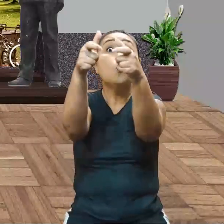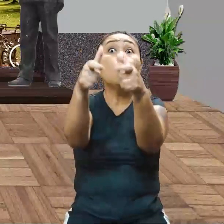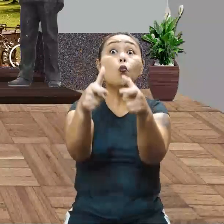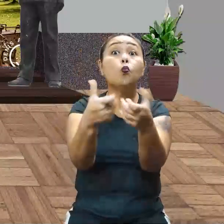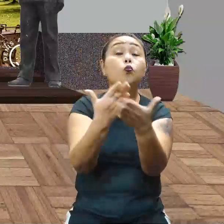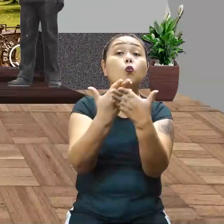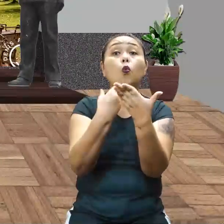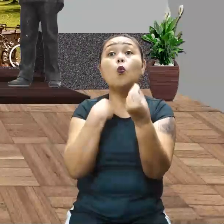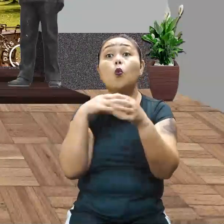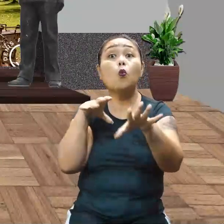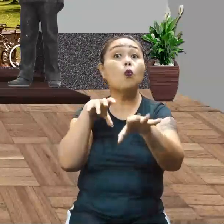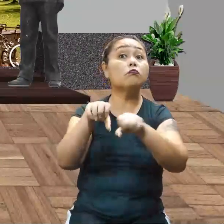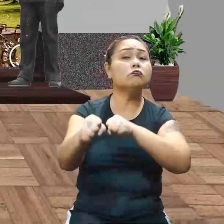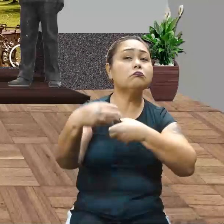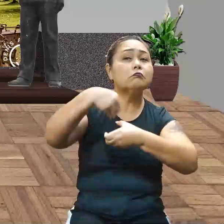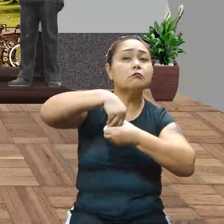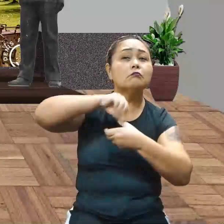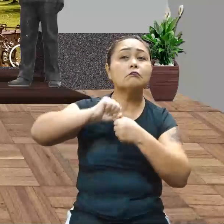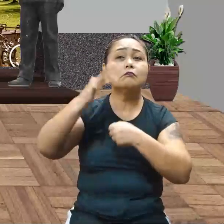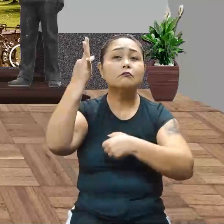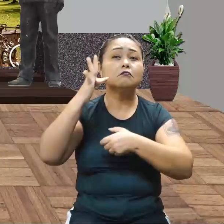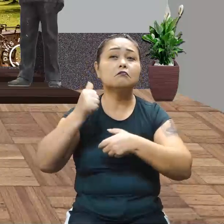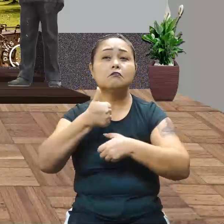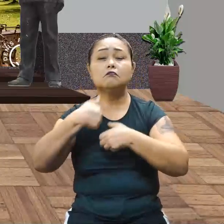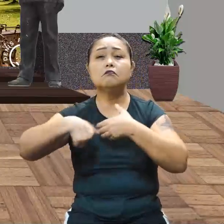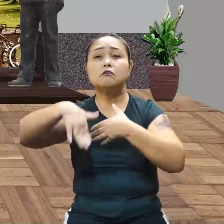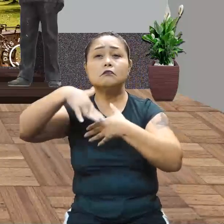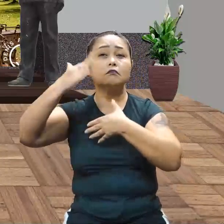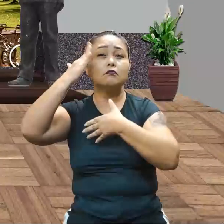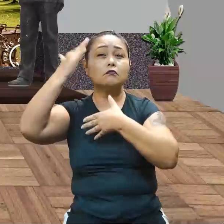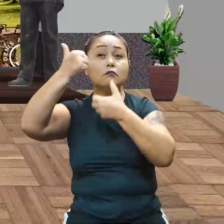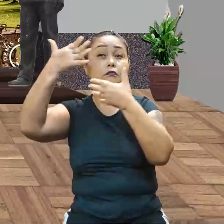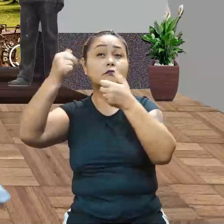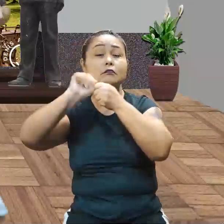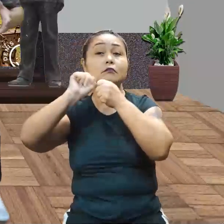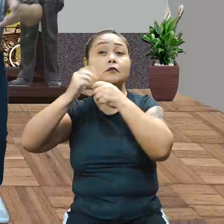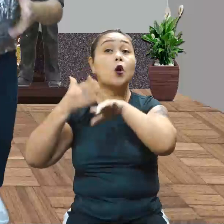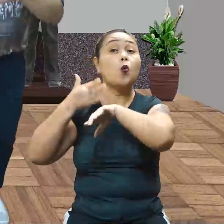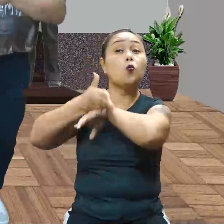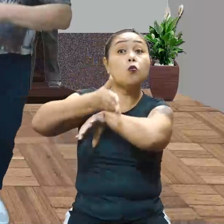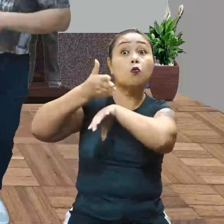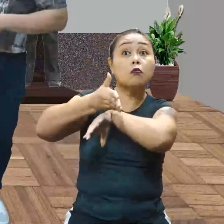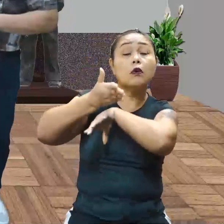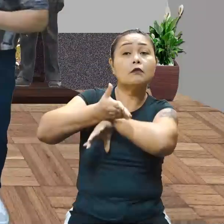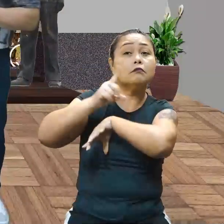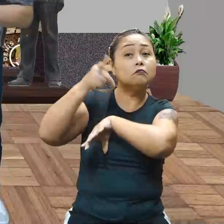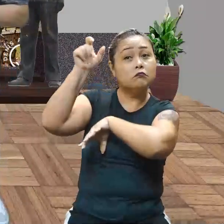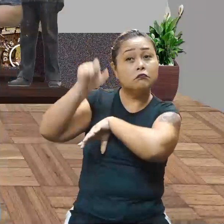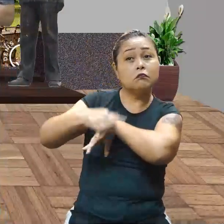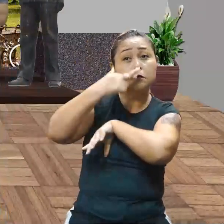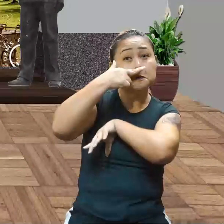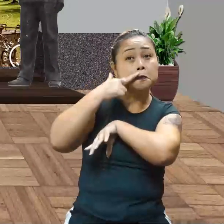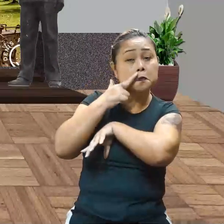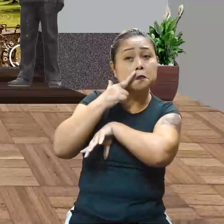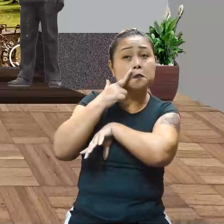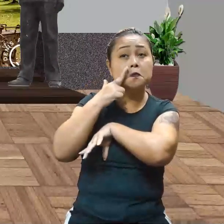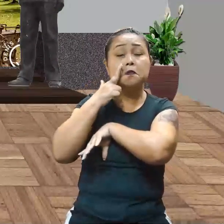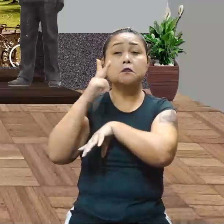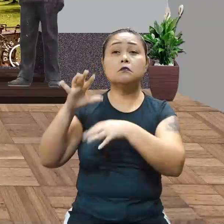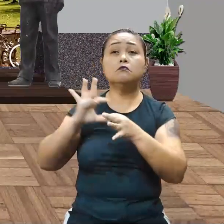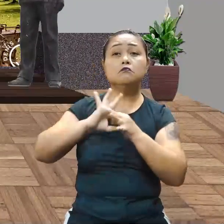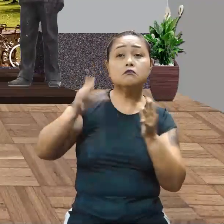ele estudou, como ele se formou dentro da filosofia positivista, qual a participação dele na proclamação